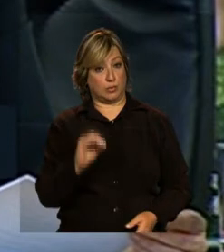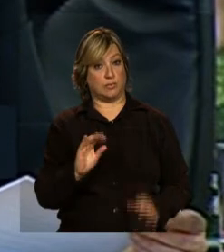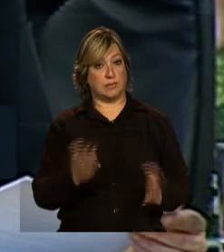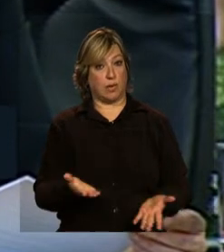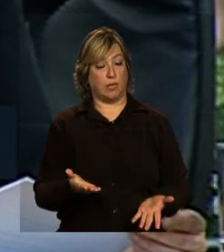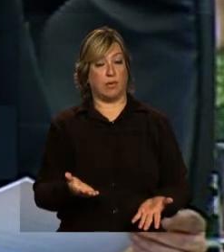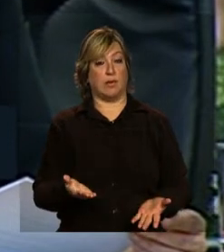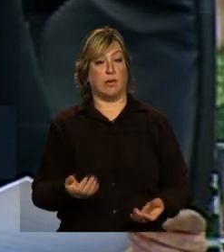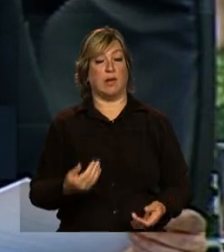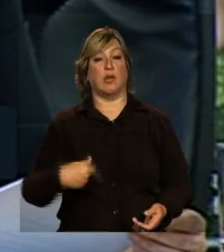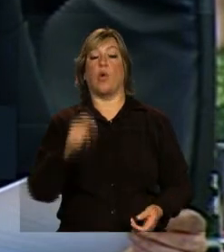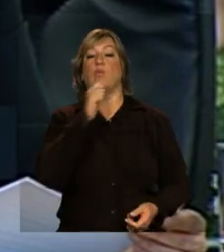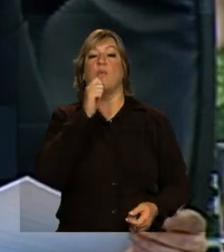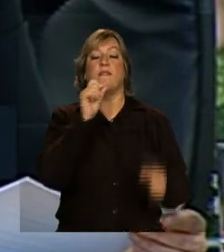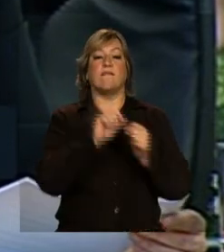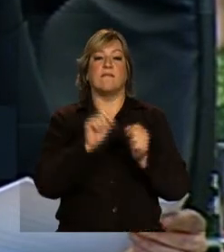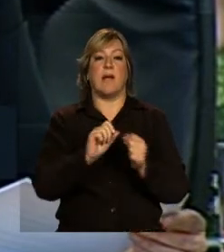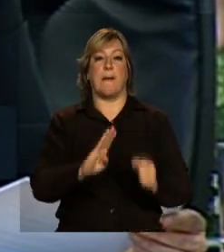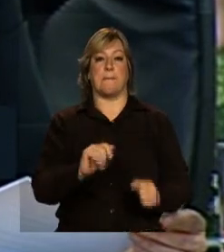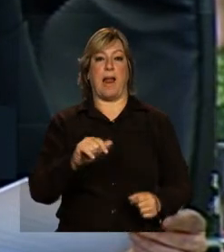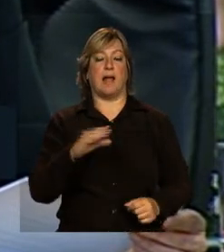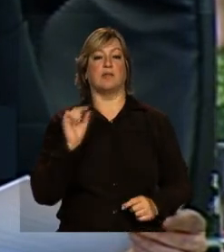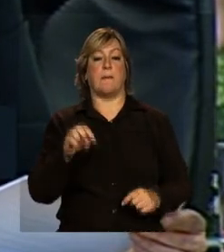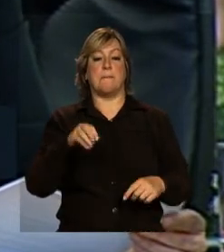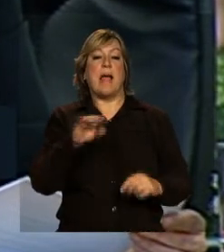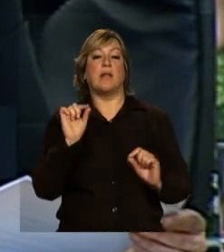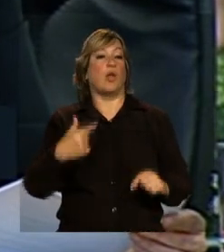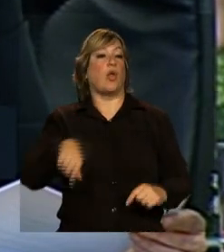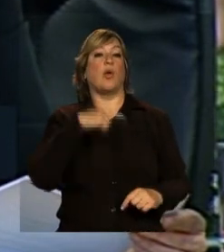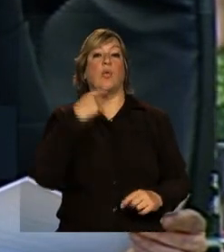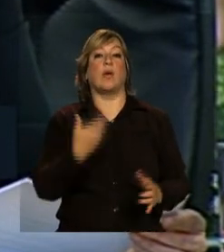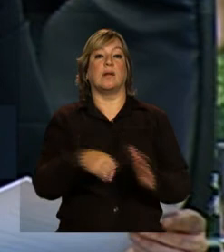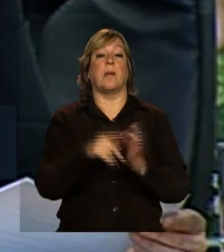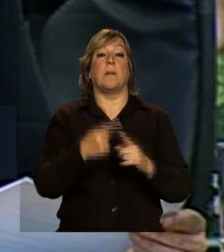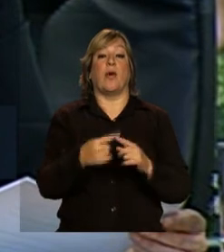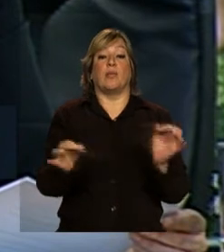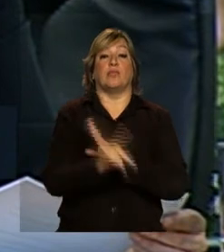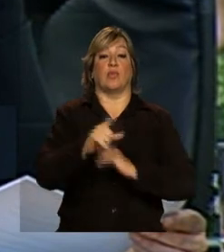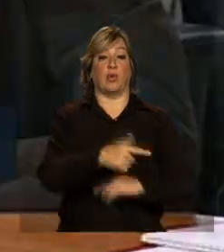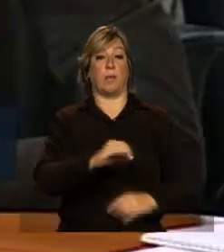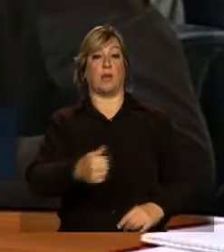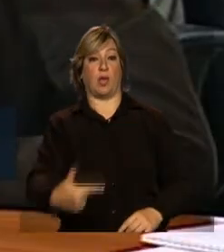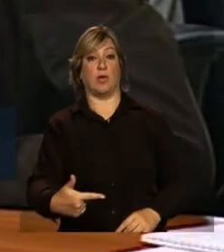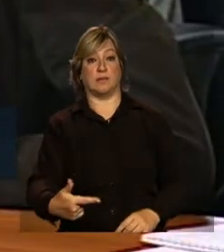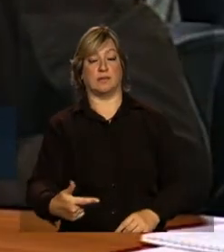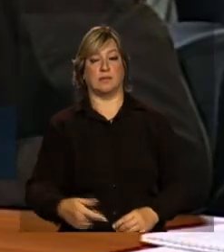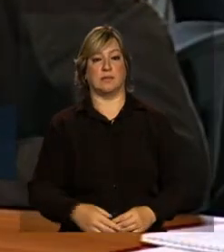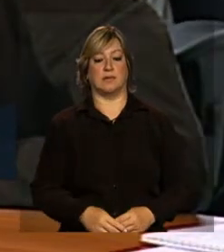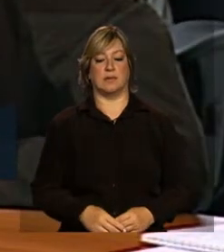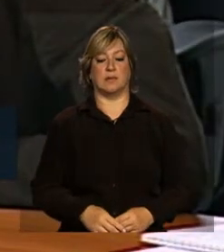Então, nós não fizemos aqui um balanço de metas que nós não conseguimos atingir, porque nós não fechamos sequer o ano de 2012. É um balanço preliminar. Mas aí